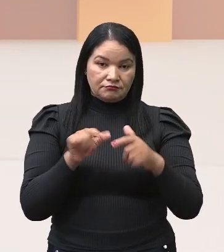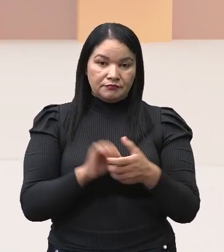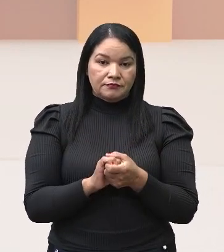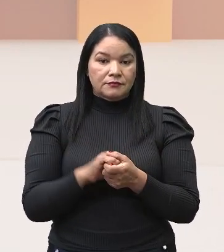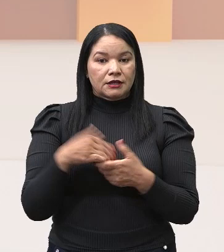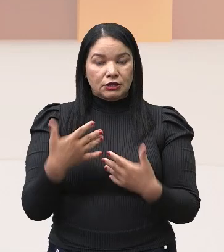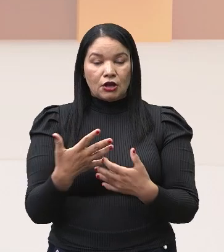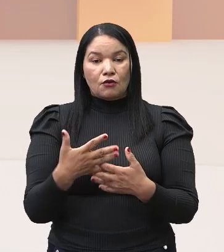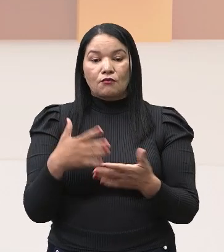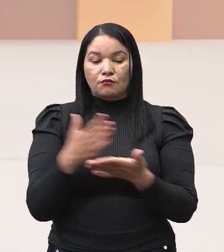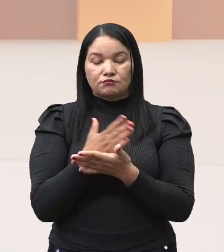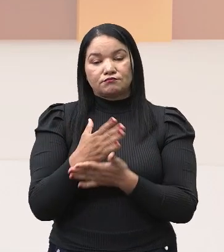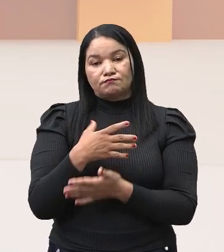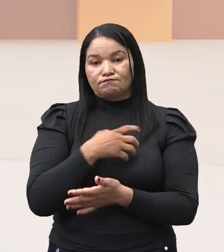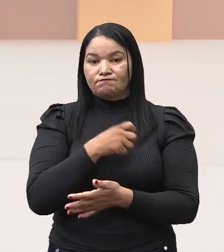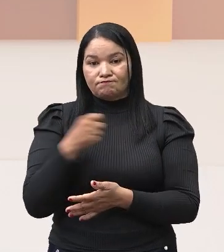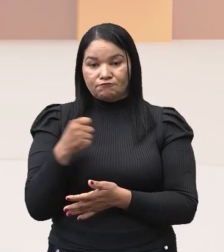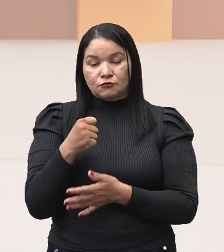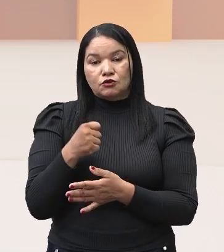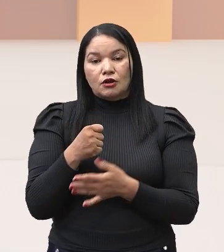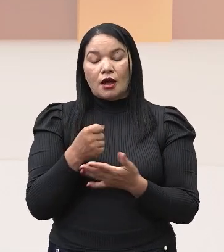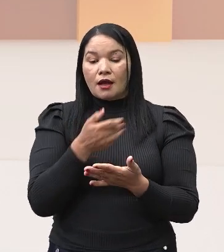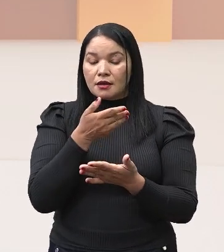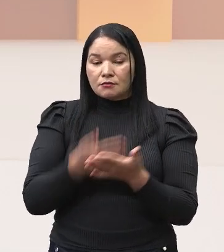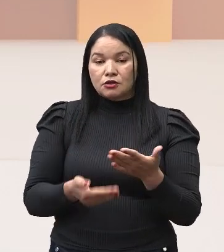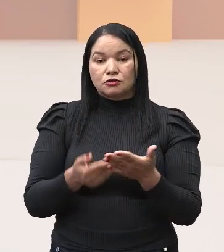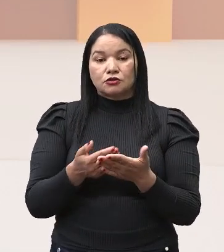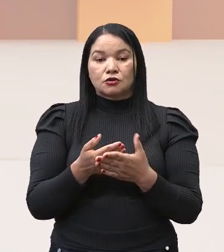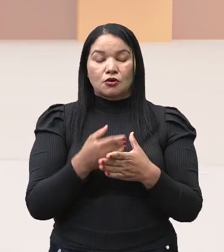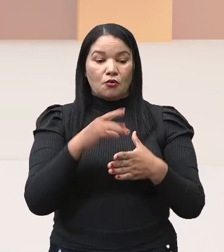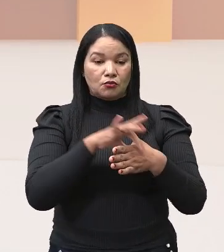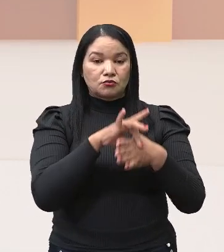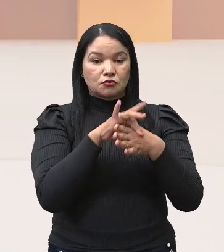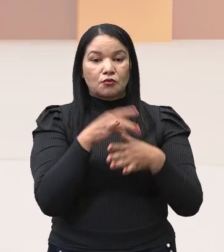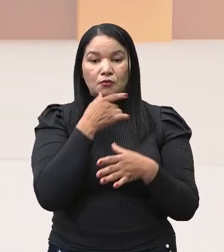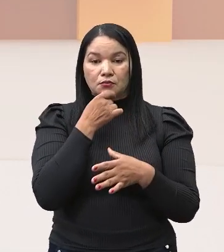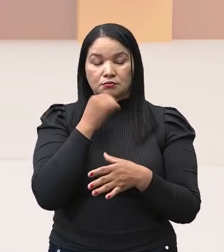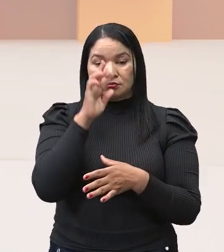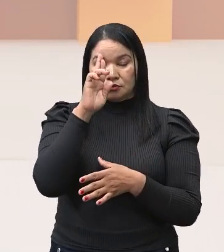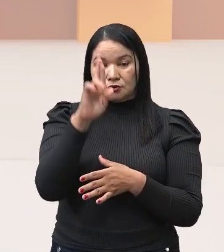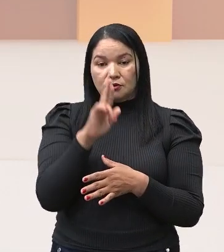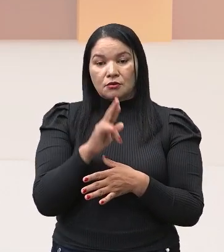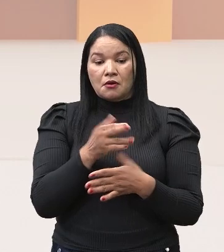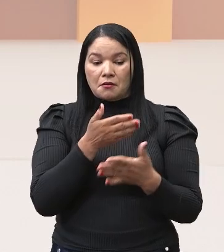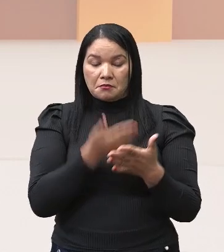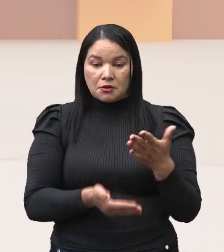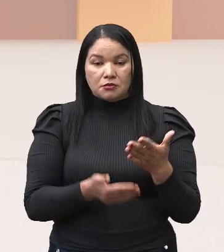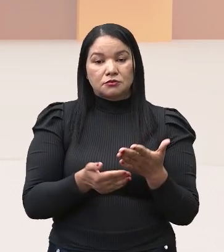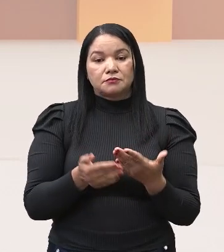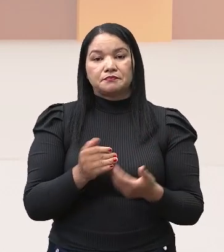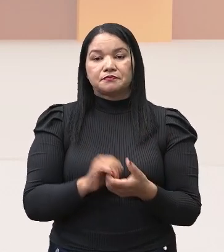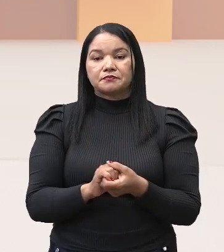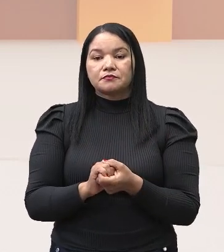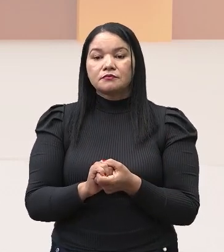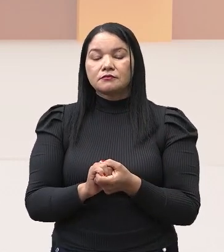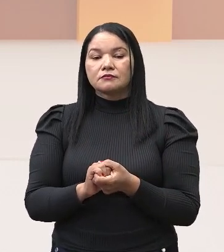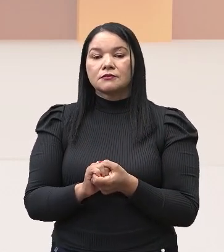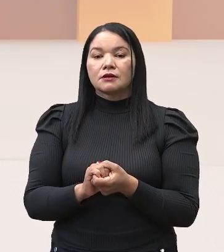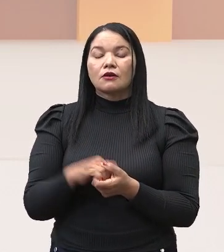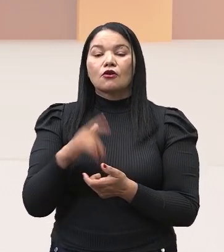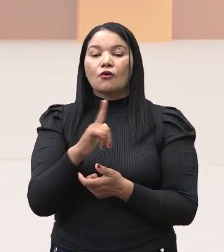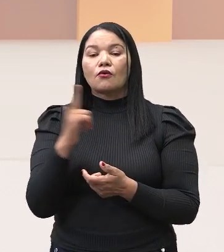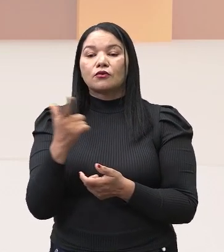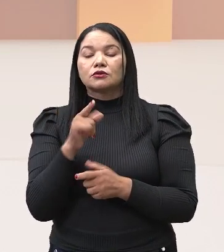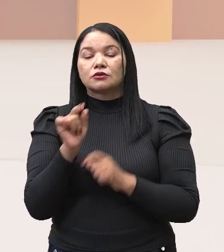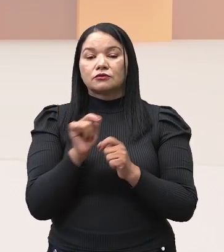suicídio ele levava à perda de poder econômico do senhor. Então, outra forma de resistir também